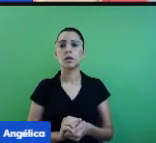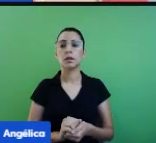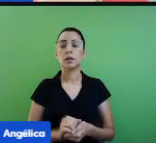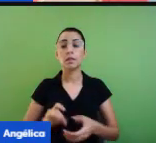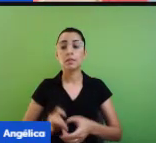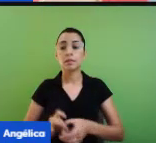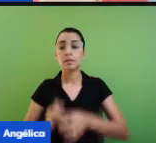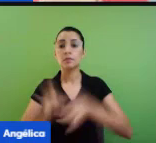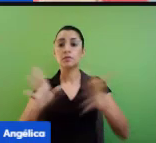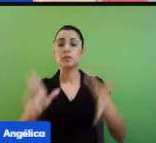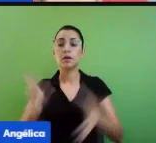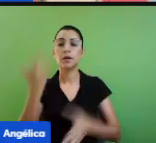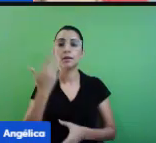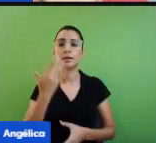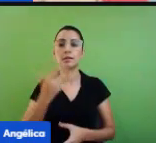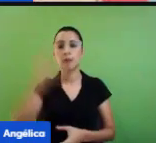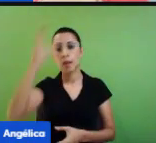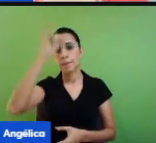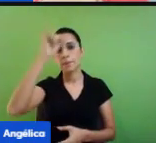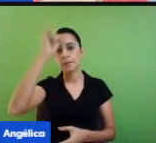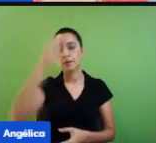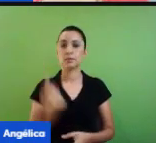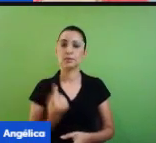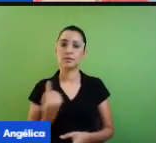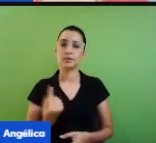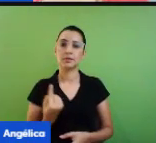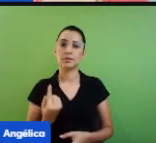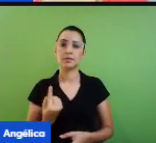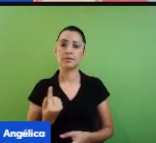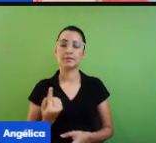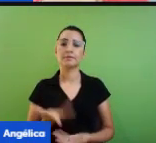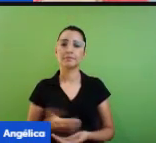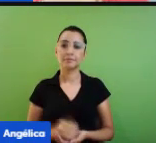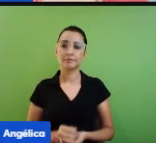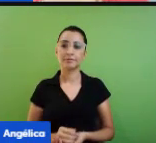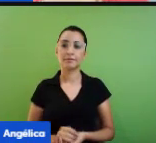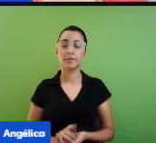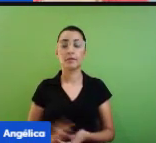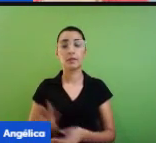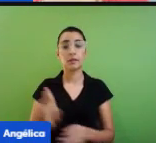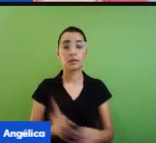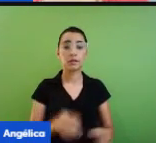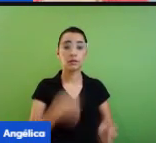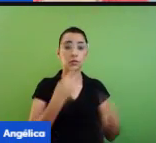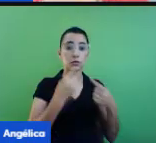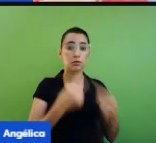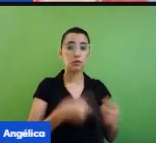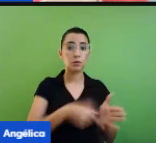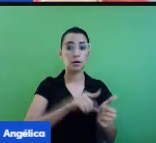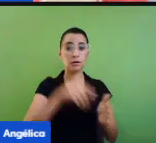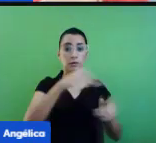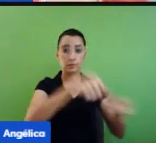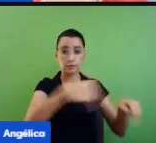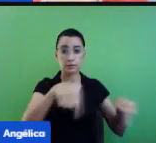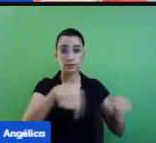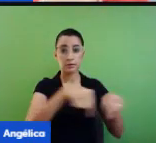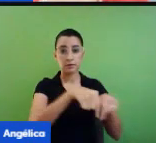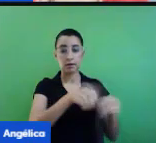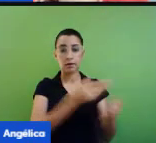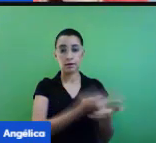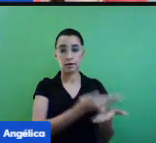criança, dar continuidade ao que foi discutido em sala, na sua casa, ou no ambiente em que ele estiver fora da